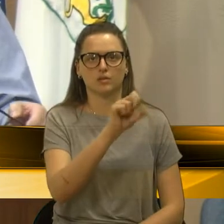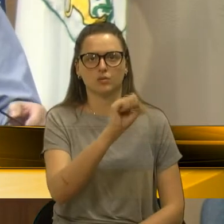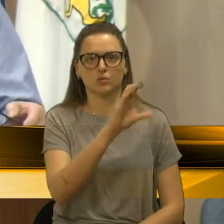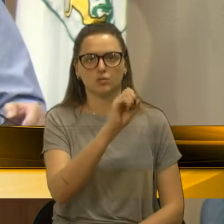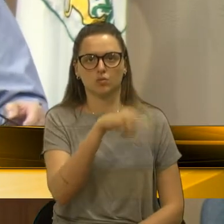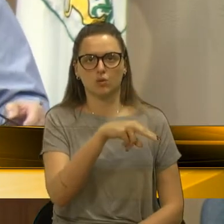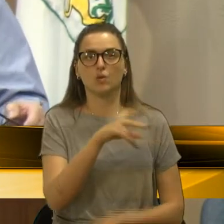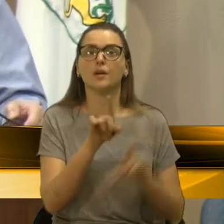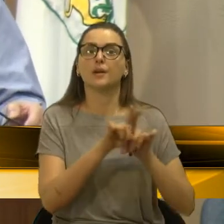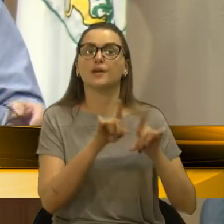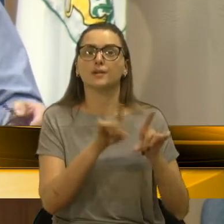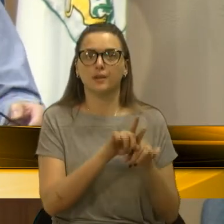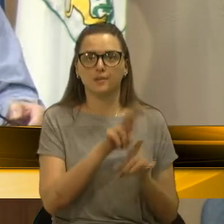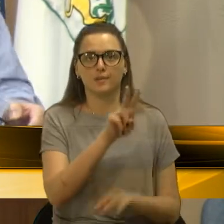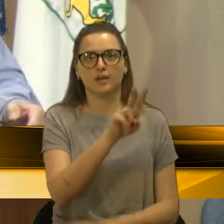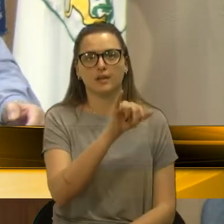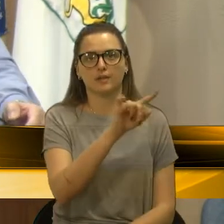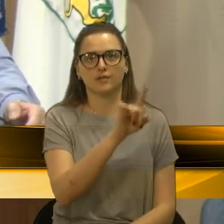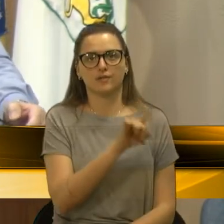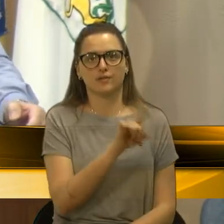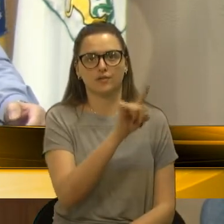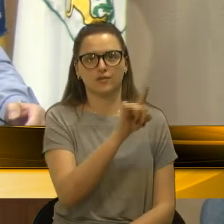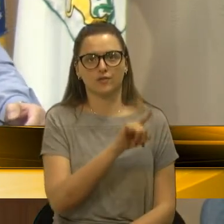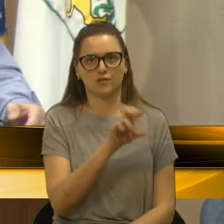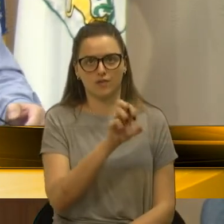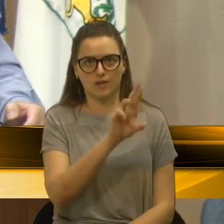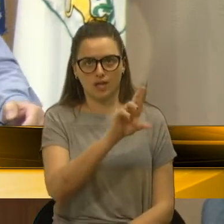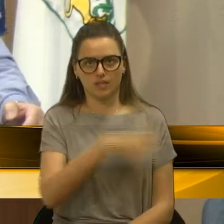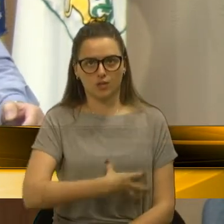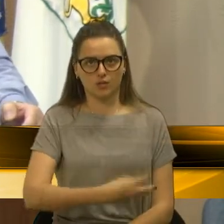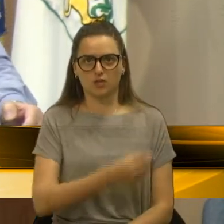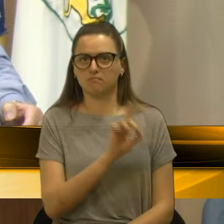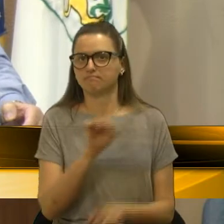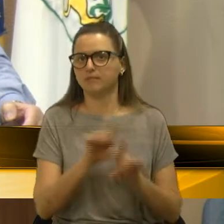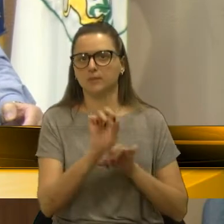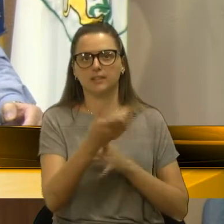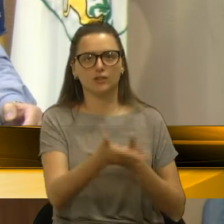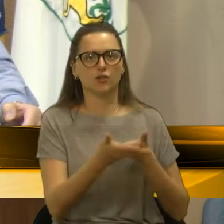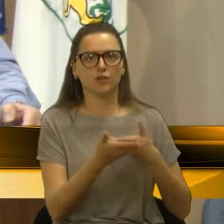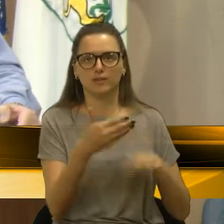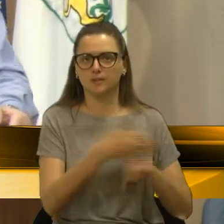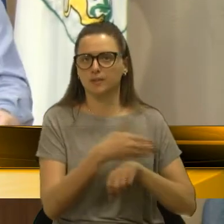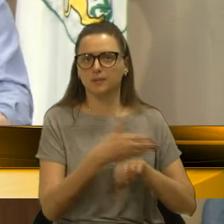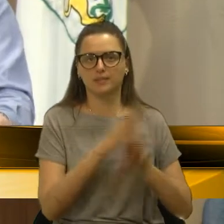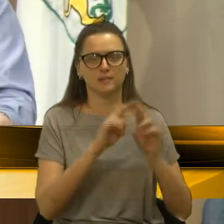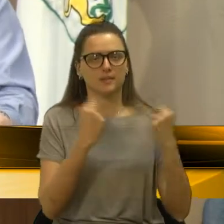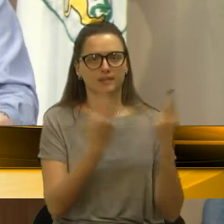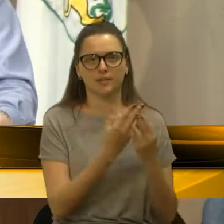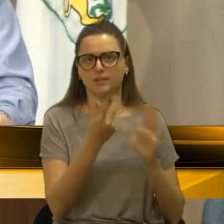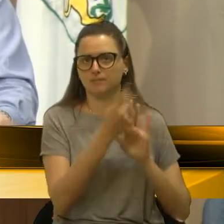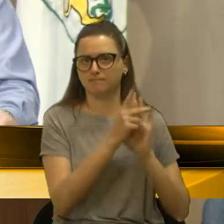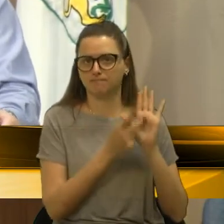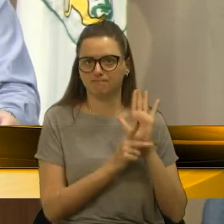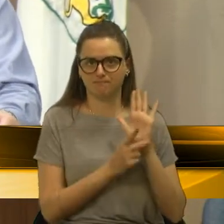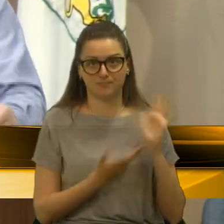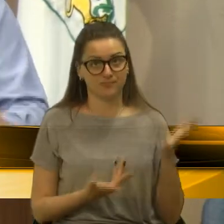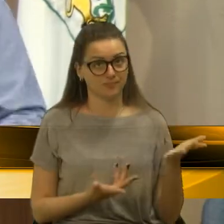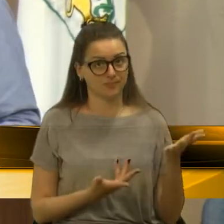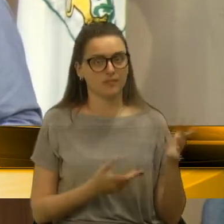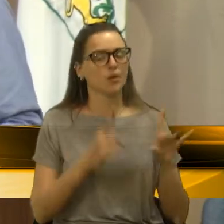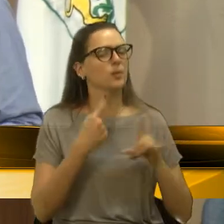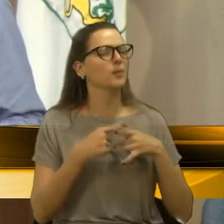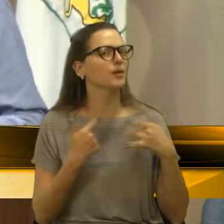senhor Viesser Filho, né, não foi convidado para essa reunião, né? Por que